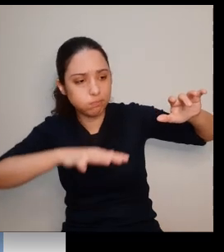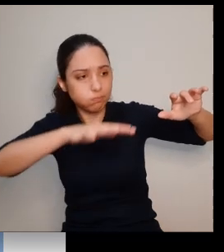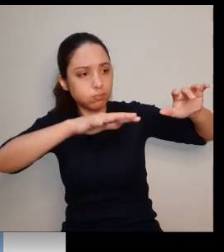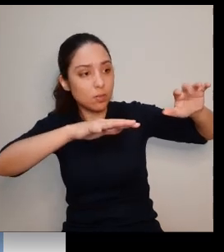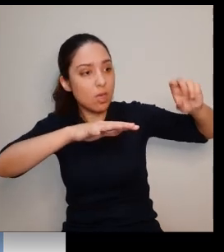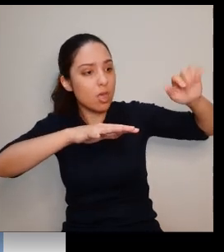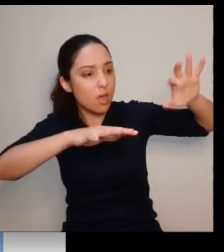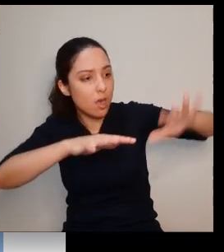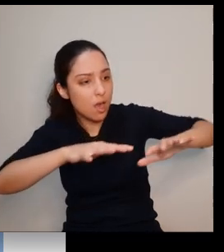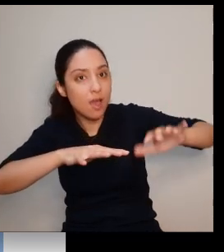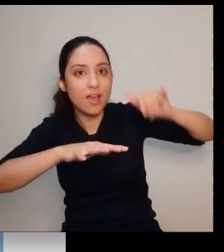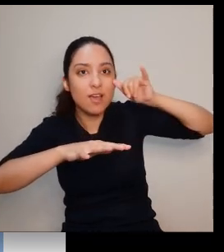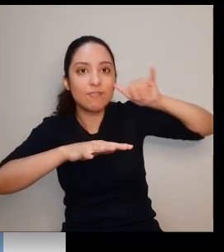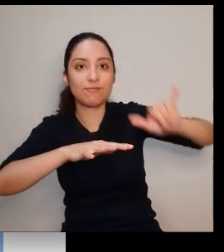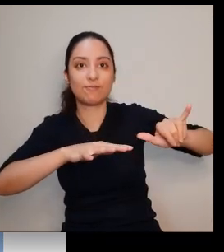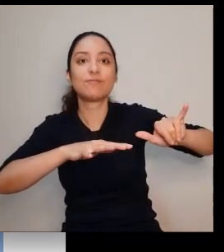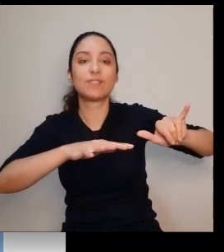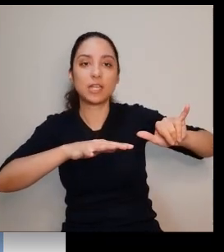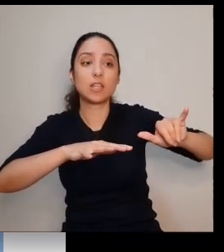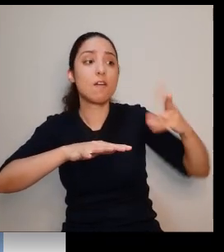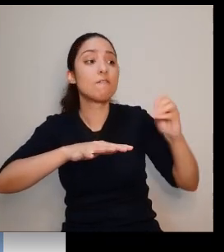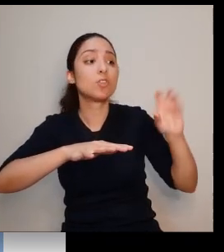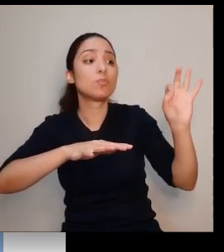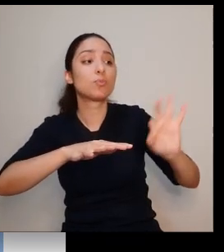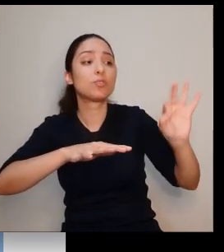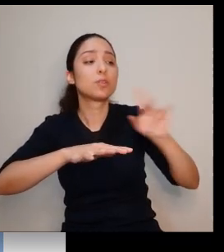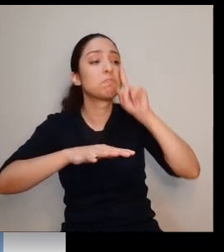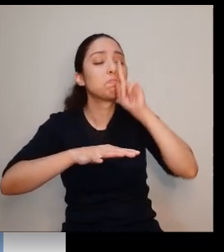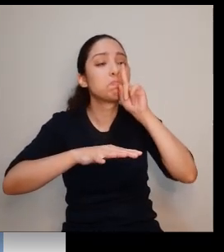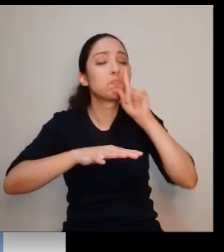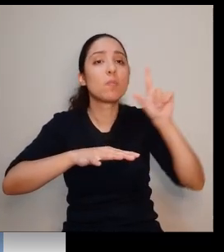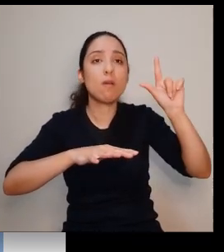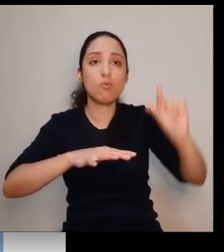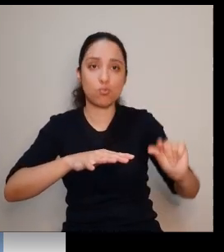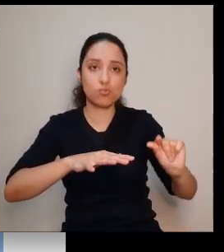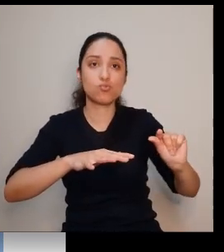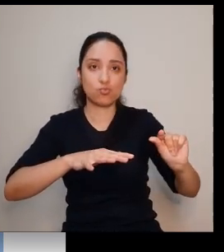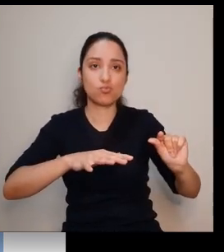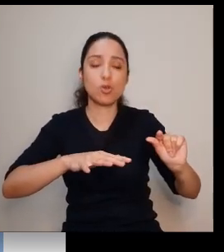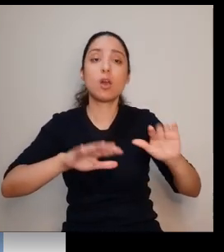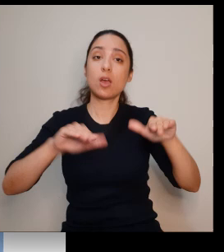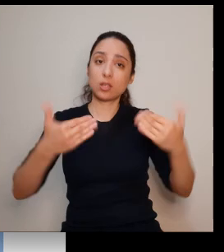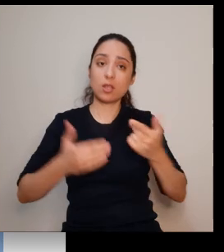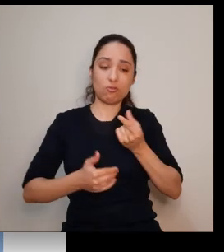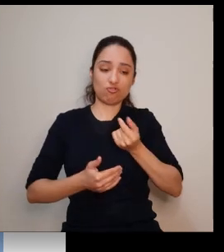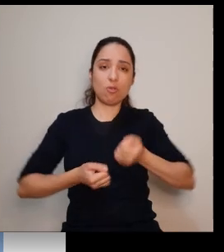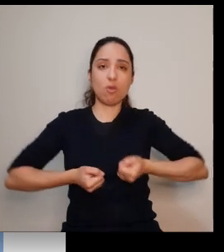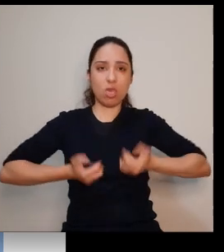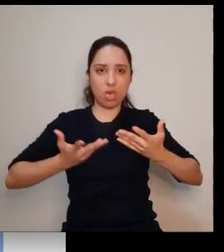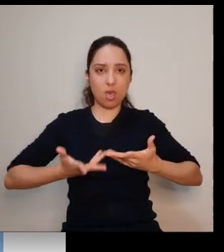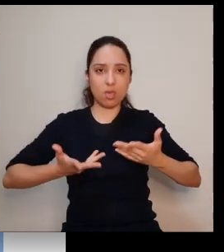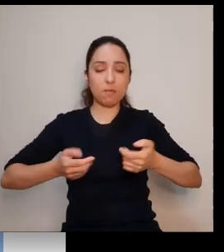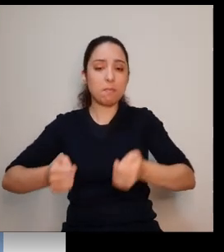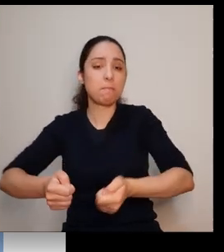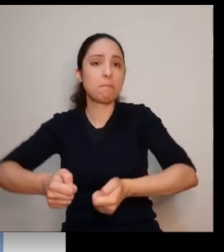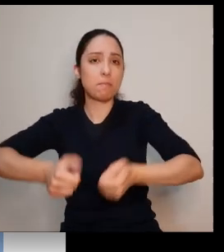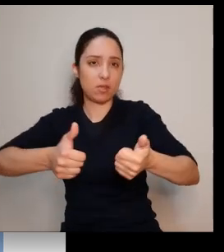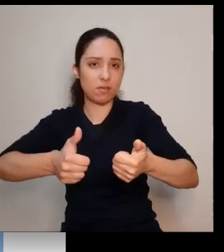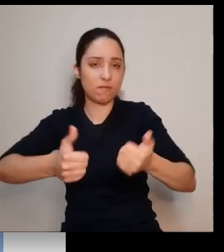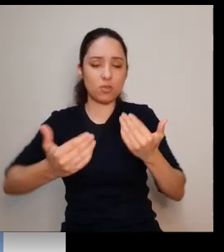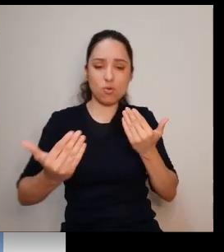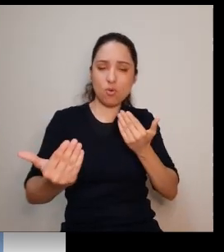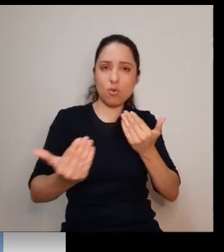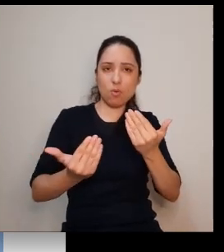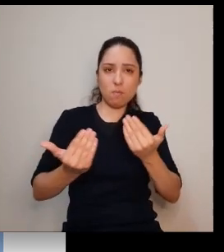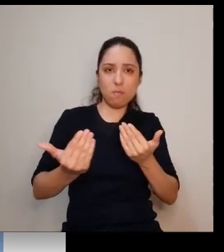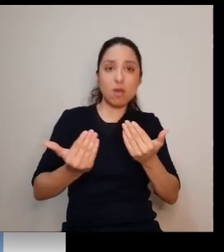de água em uma das bacias hidrográficas do município, onde costumam ocorrer enxurradas. A relação custo-benefício de